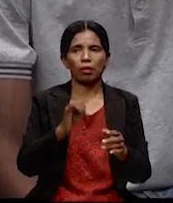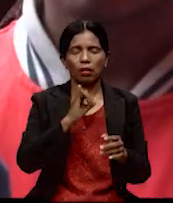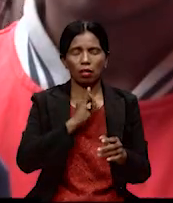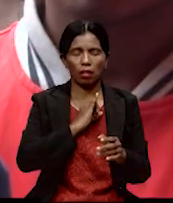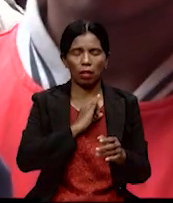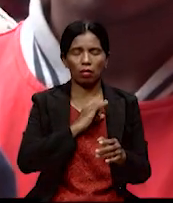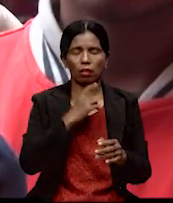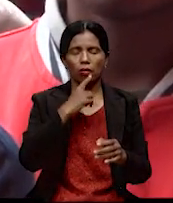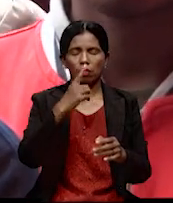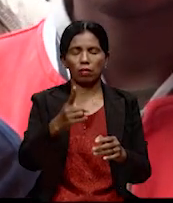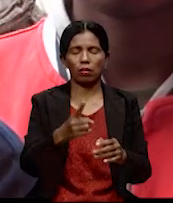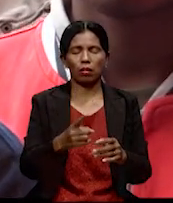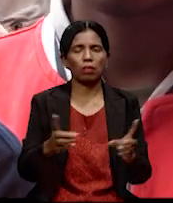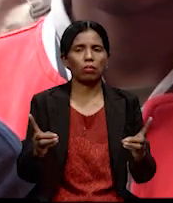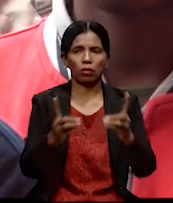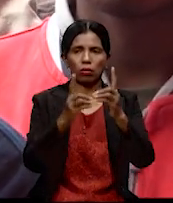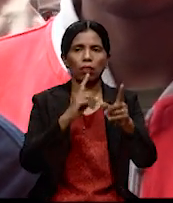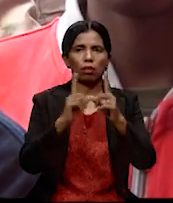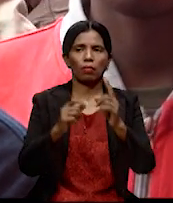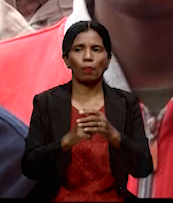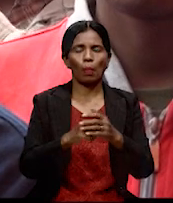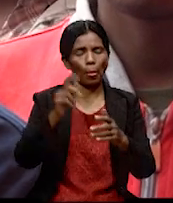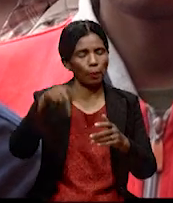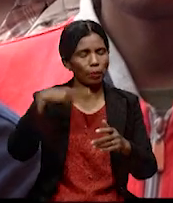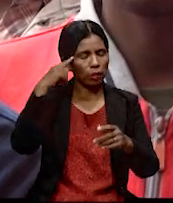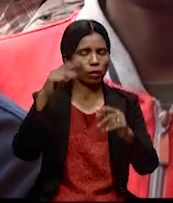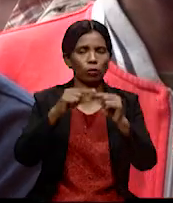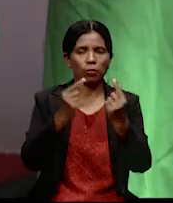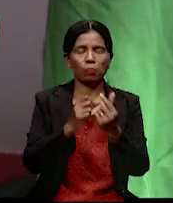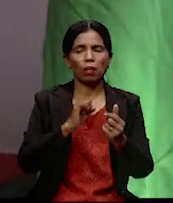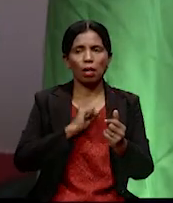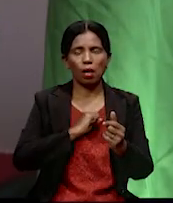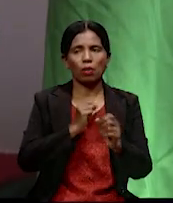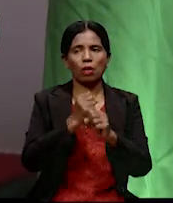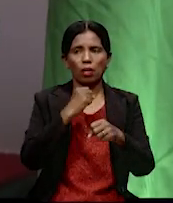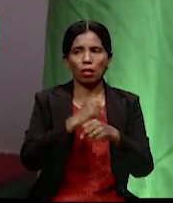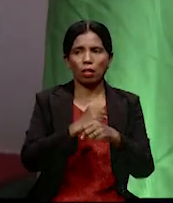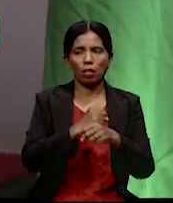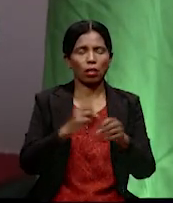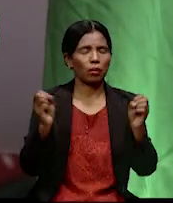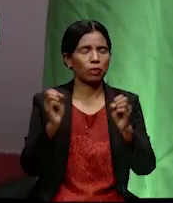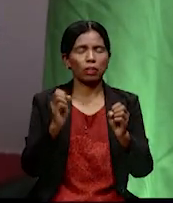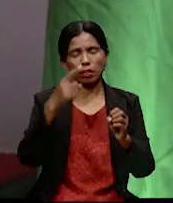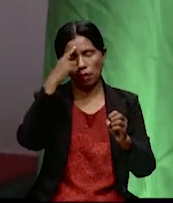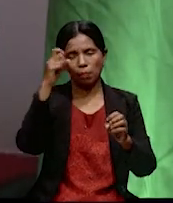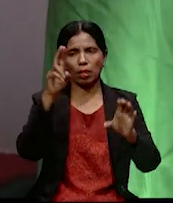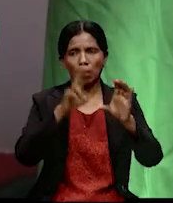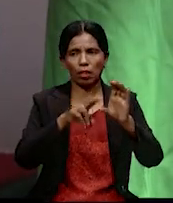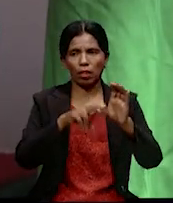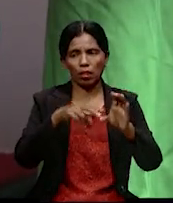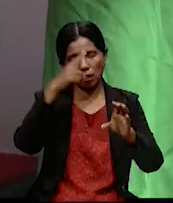ha kontra ko hele bede. Politik kundu ina nebe wahalo laos tang kadera laos tang